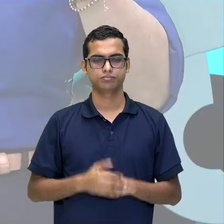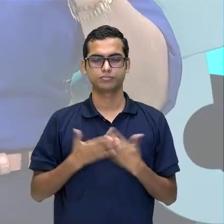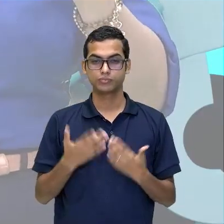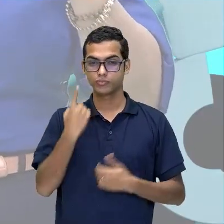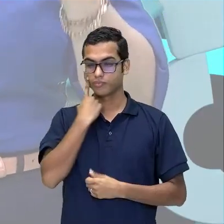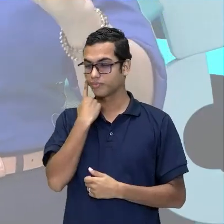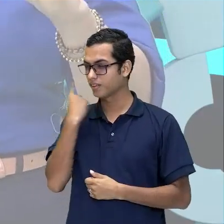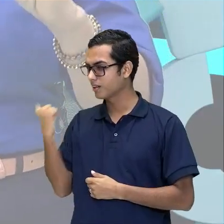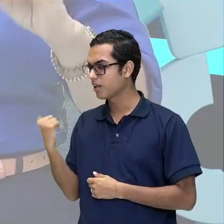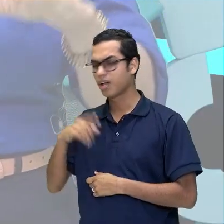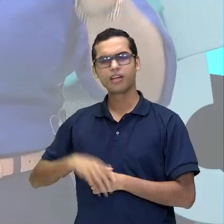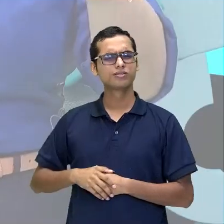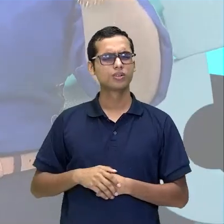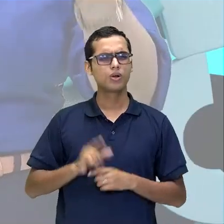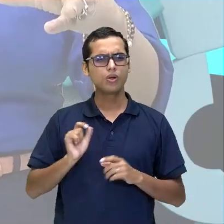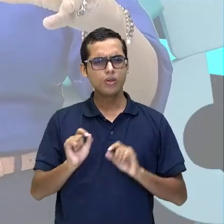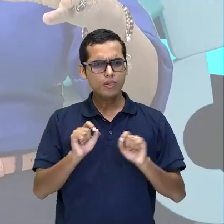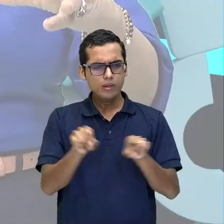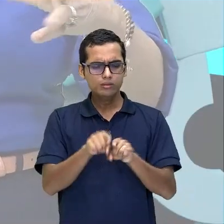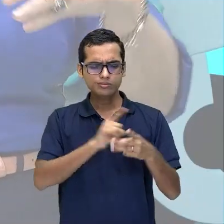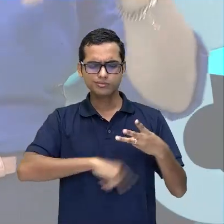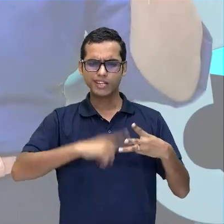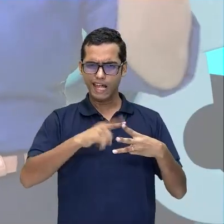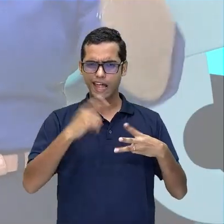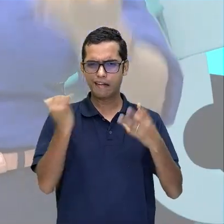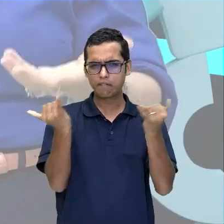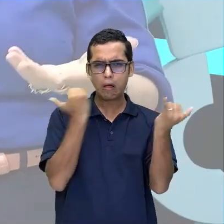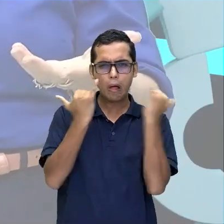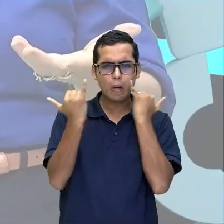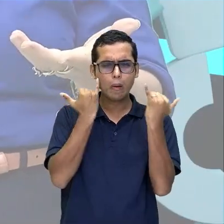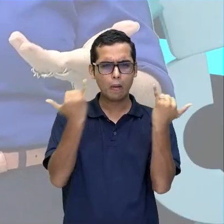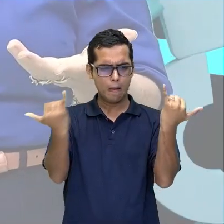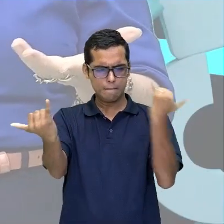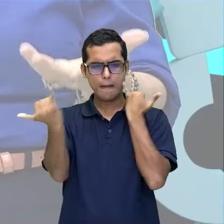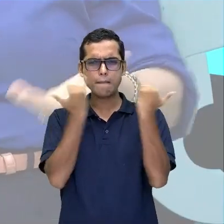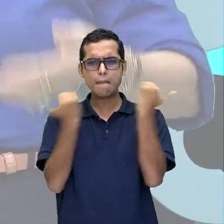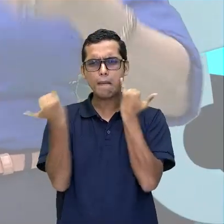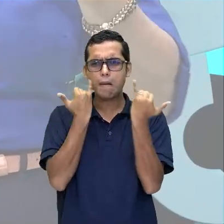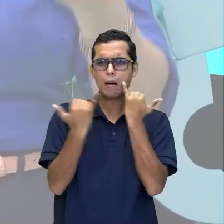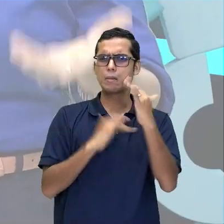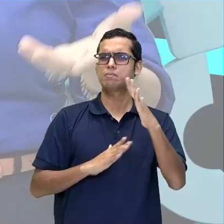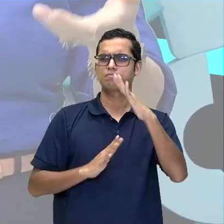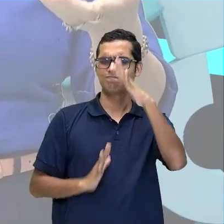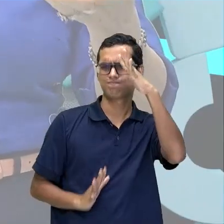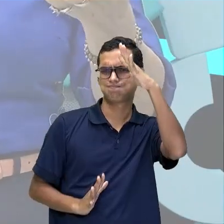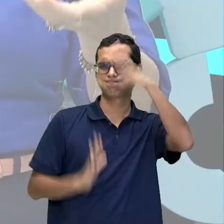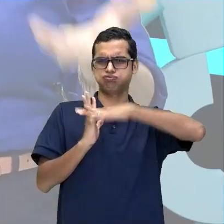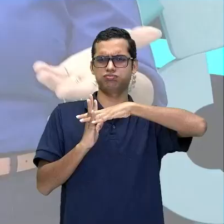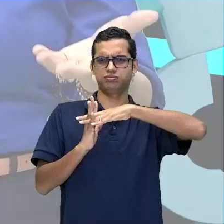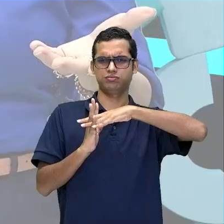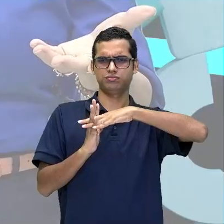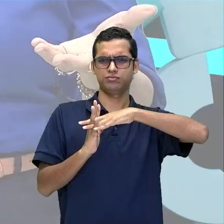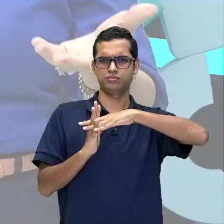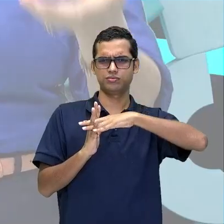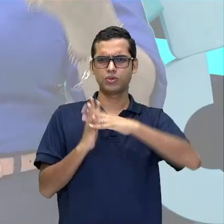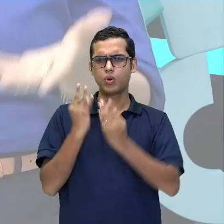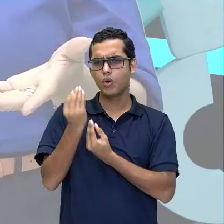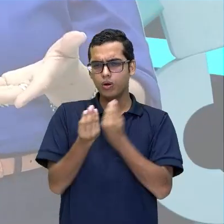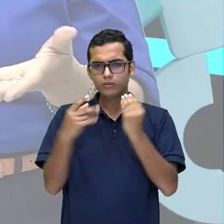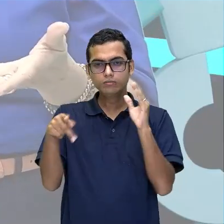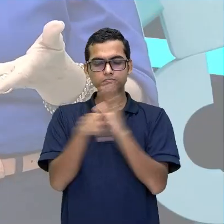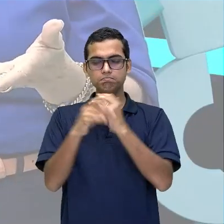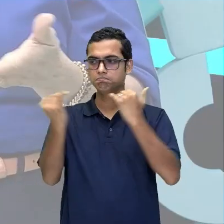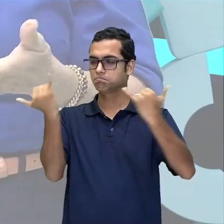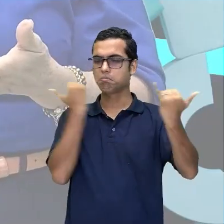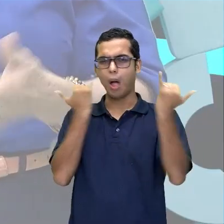um dos principais desafios da hipermídia é exatamente isso, o excesso da informação que você